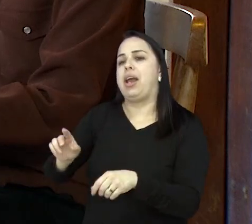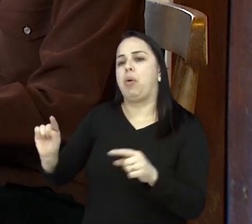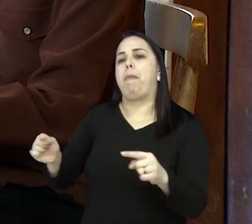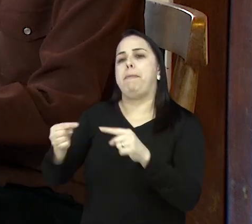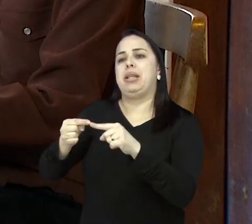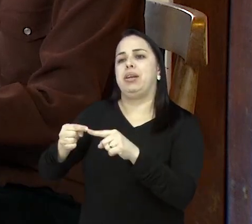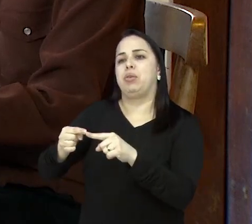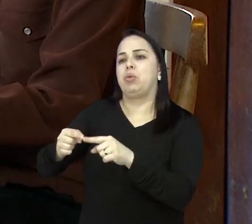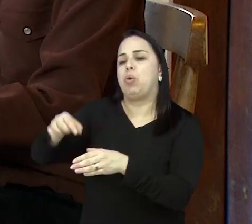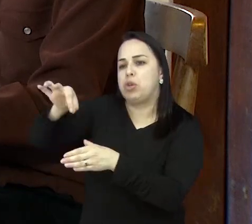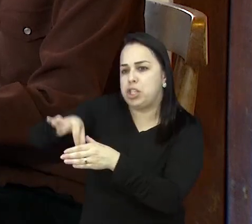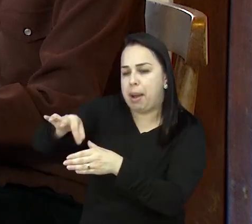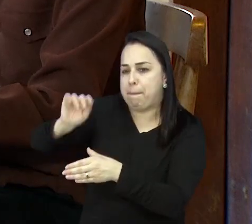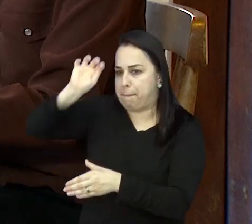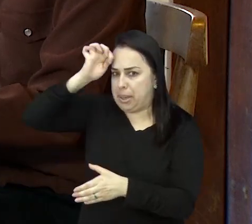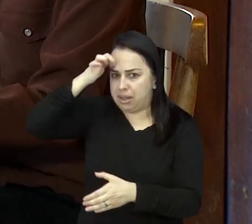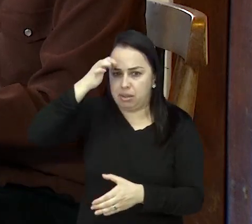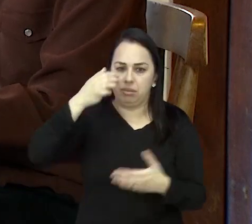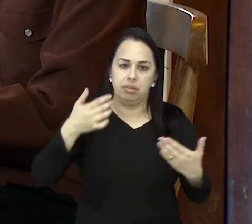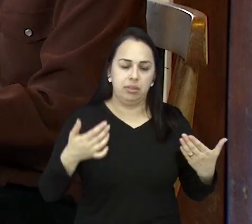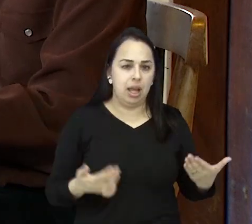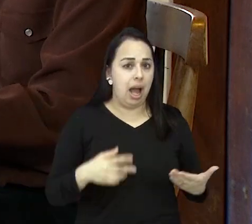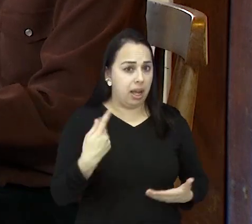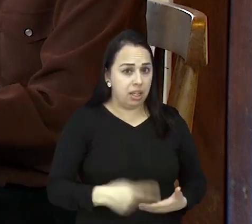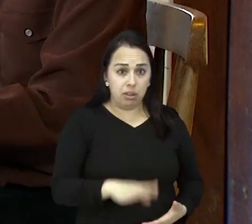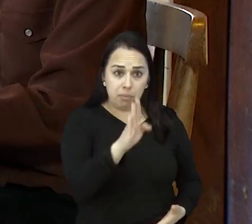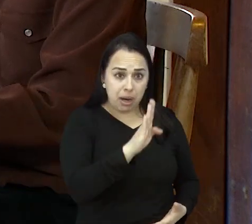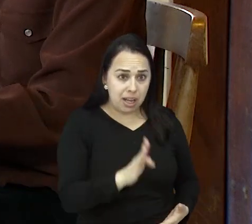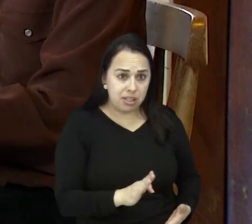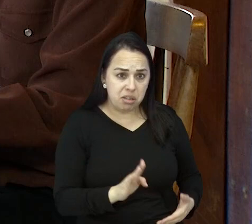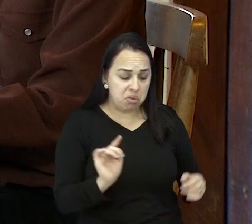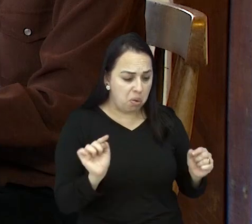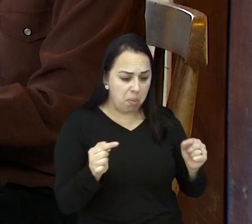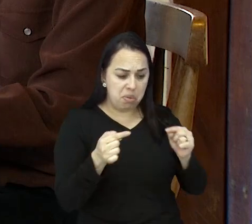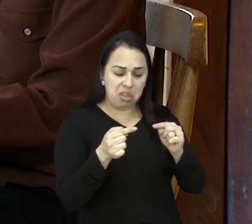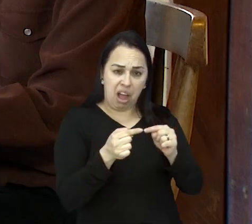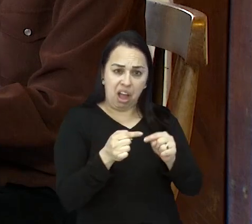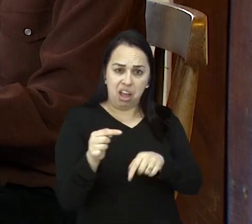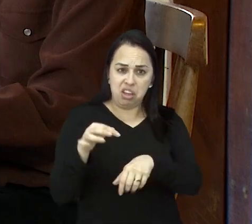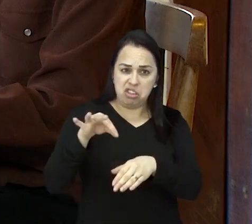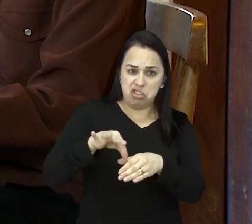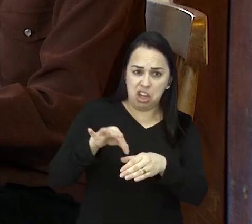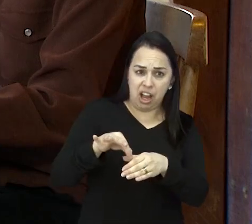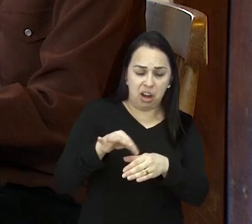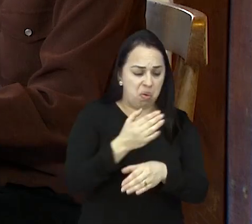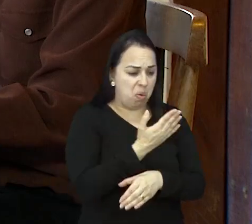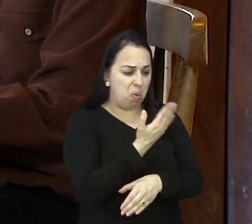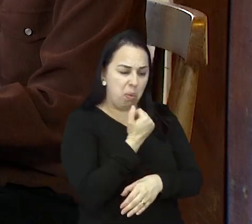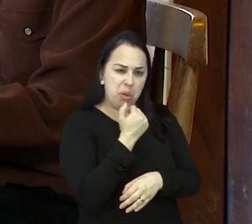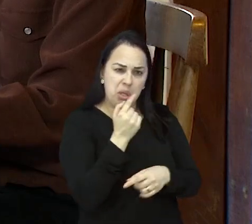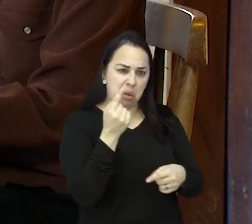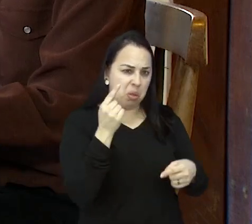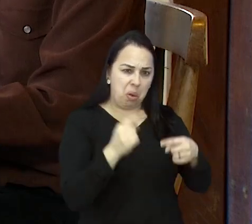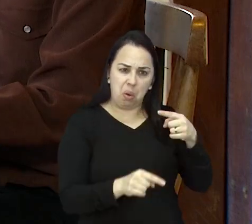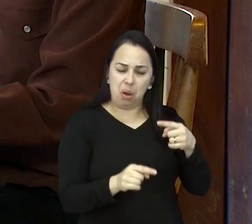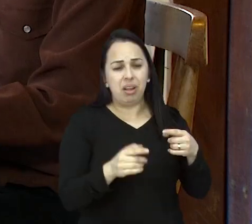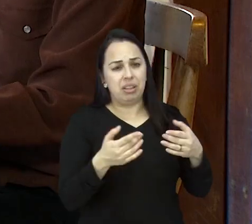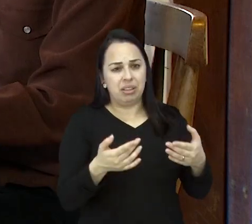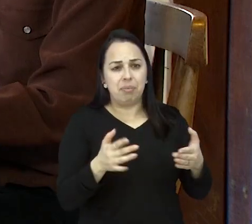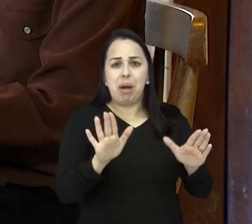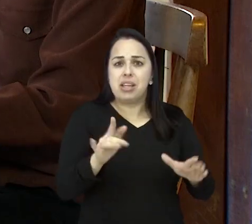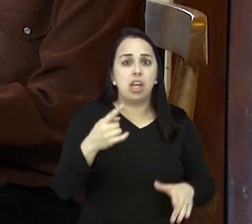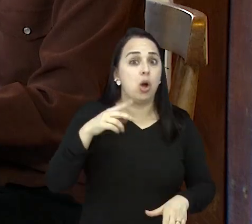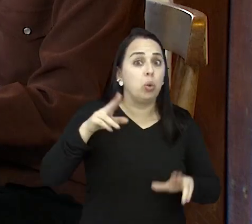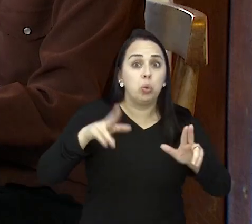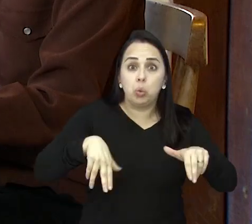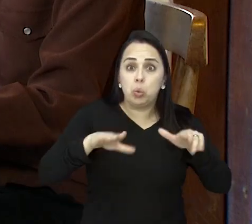preto. Tá, não é muito comum aqui no Brasil fazermos a harmonização de chás com o alimento, né? Eu não sei você em casa,